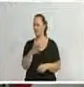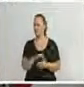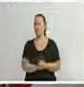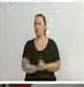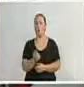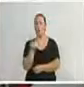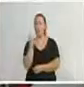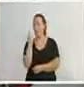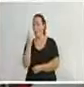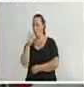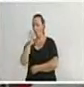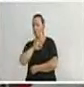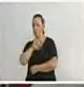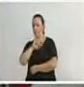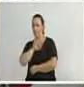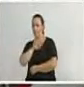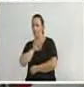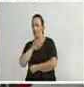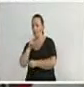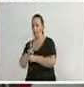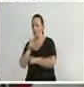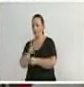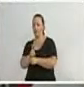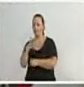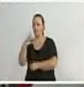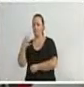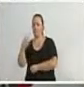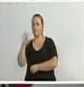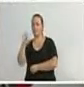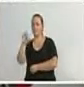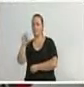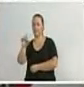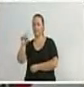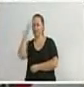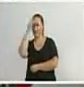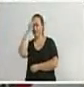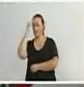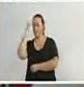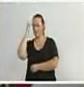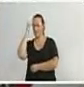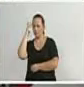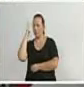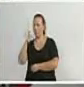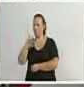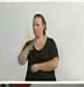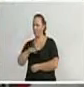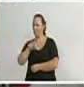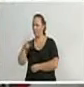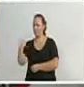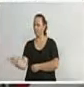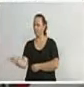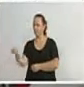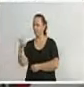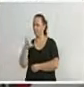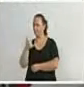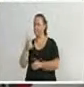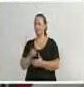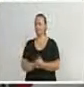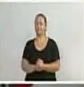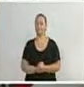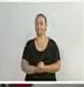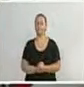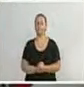para 470 habitantes, vereador Marcos da Rosa, vereador presidente. Isso